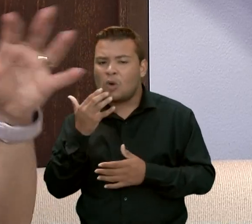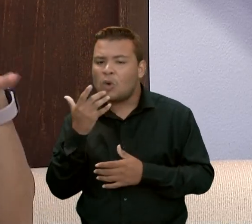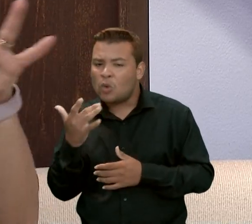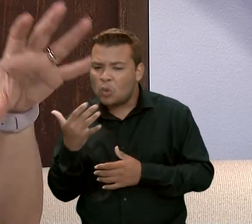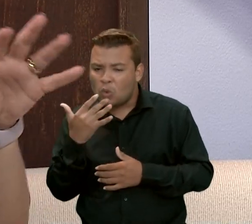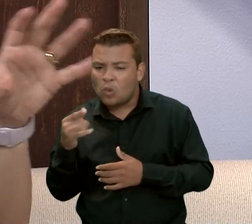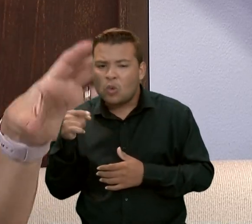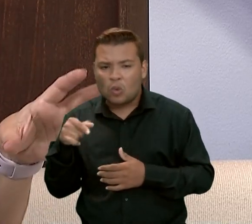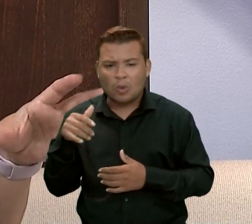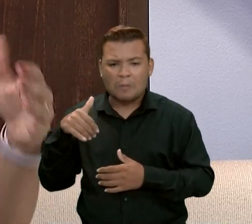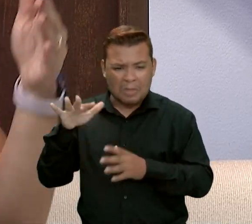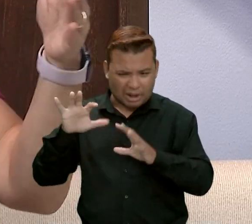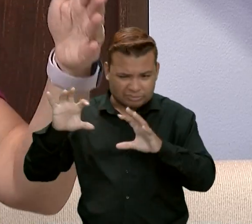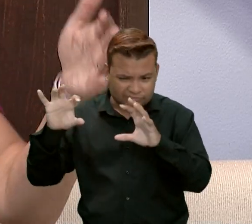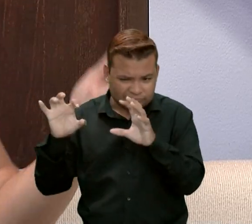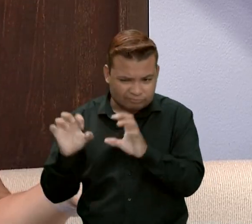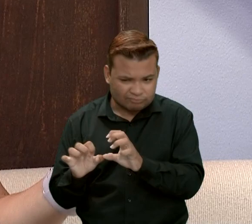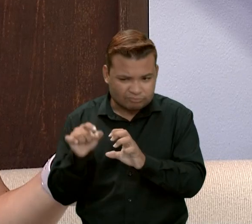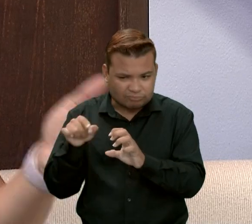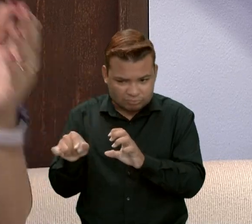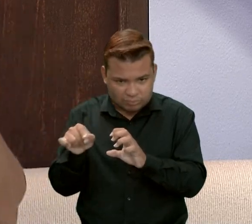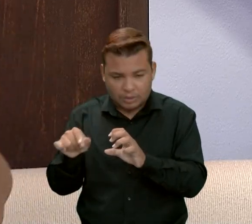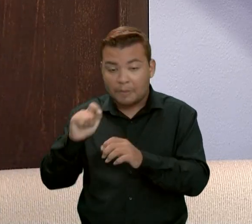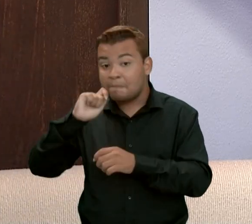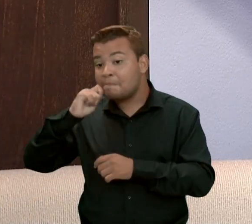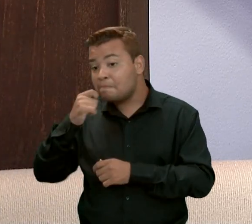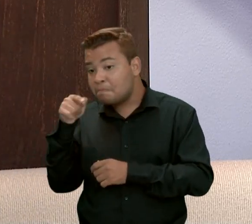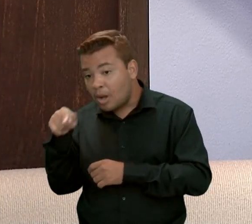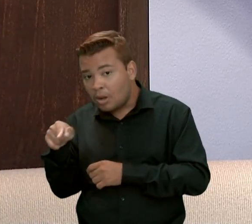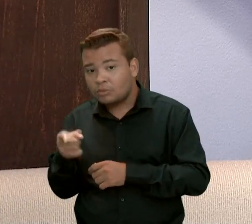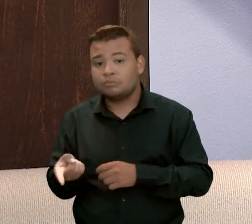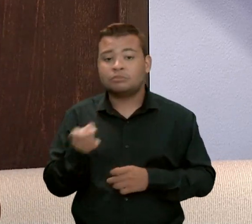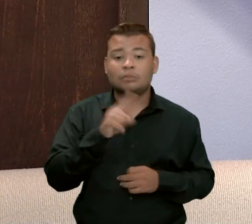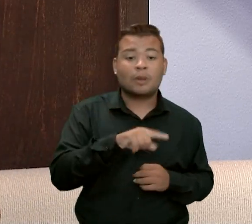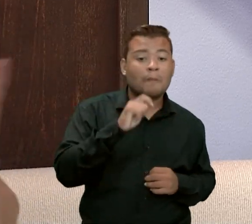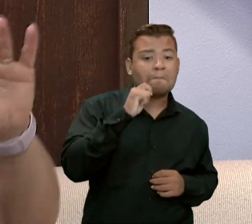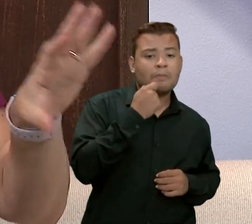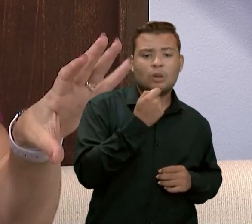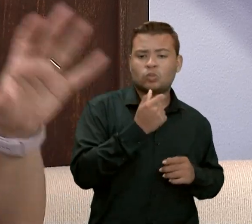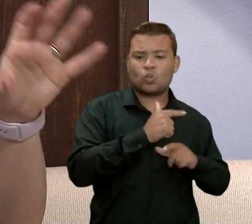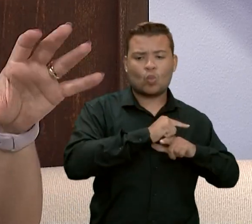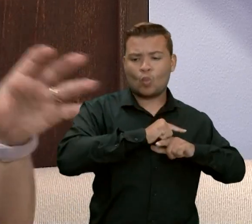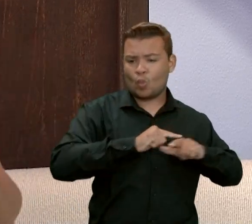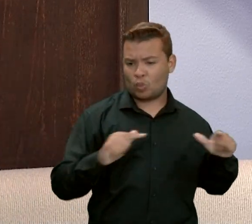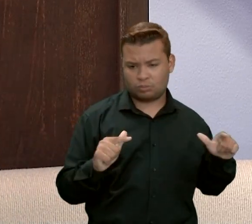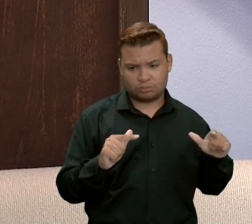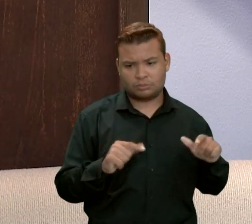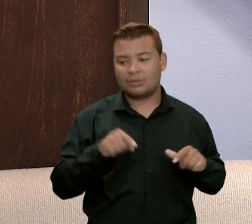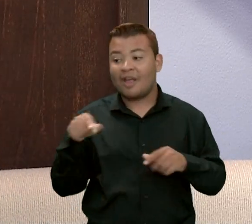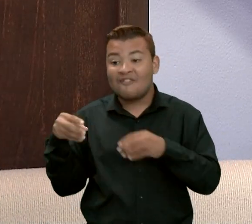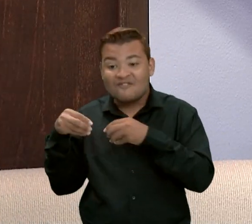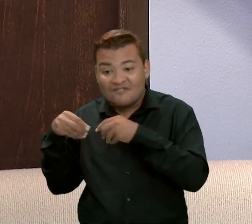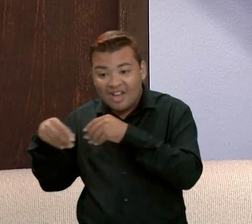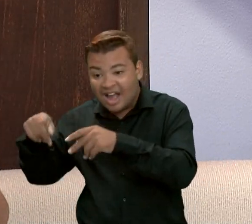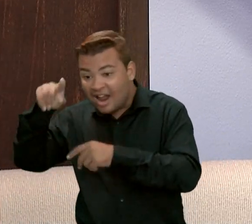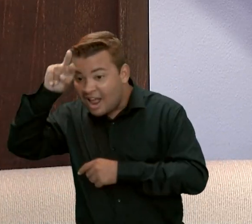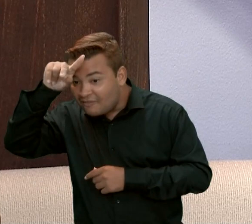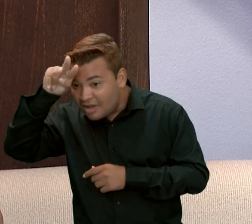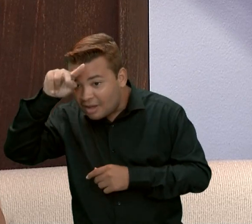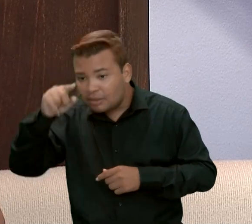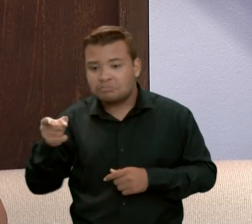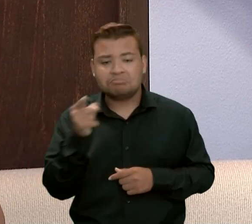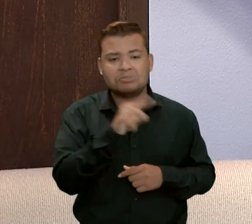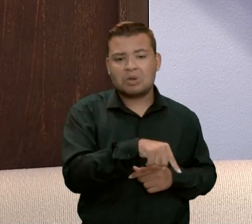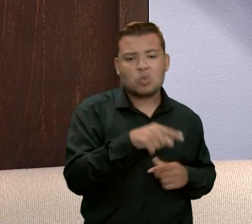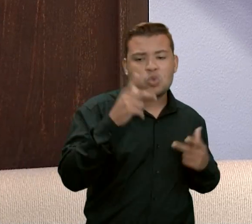já mais escura. Então, um pão daquele e um pão sem nada, assim, um pão com a farinha e um pão tradicional,